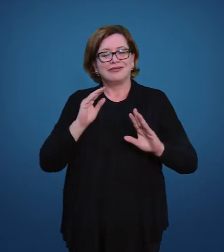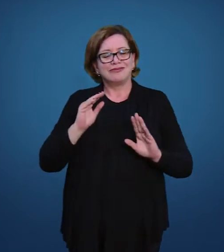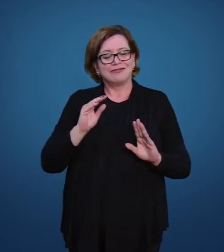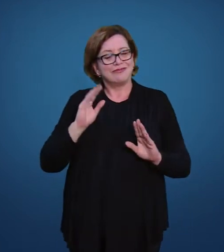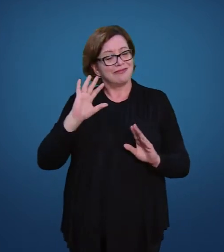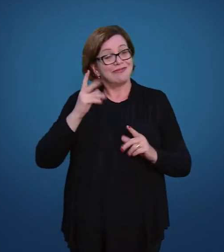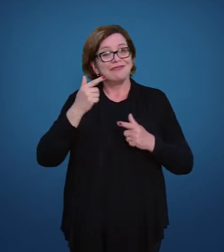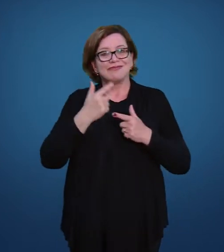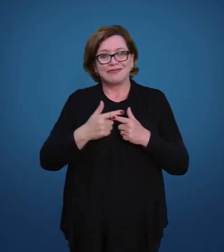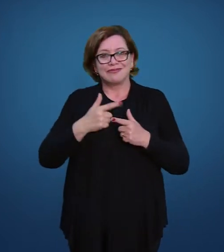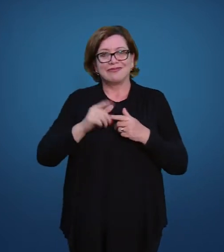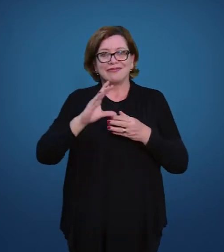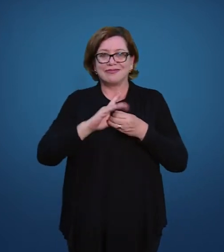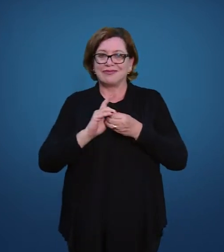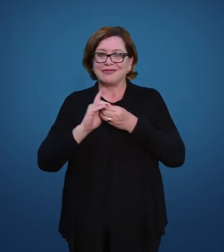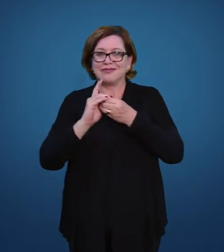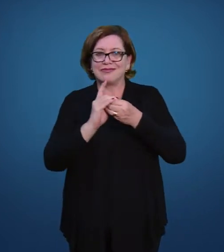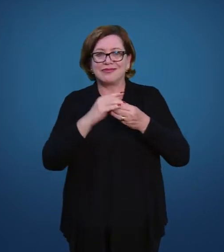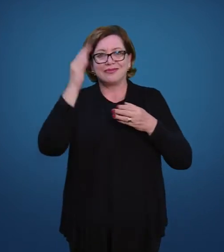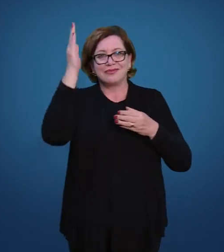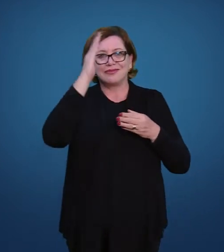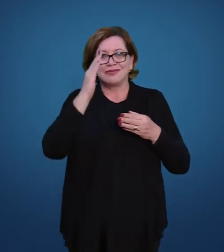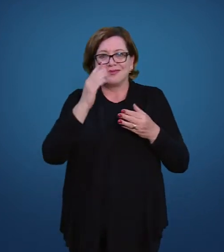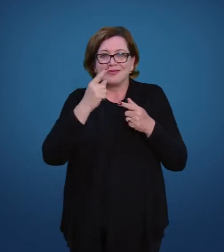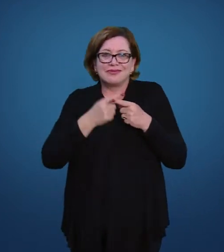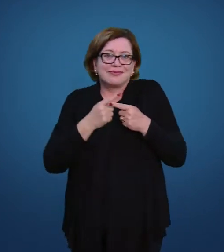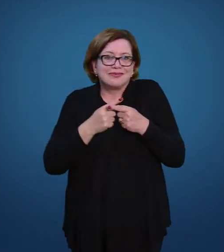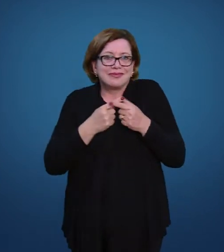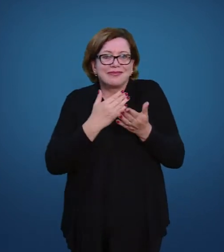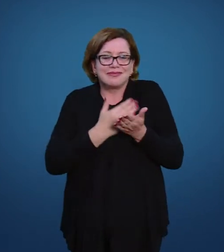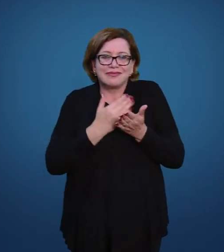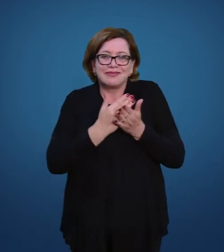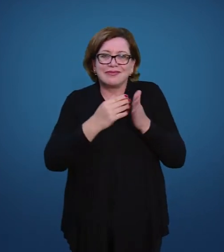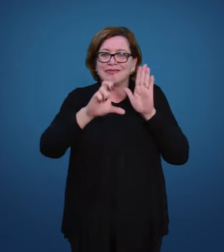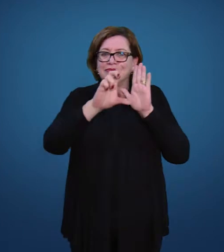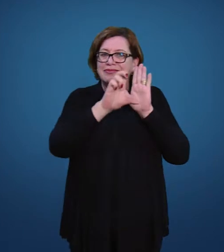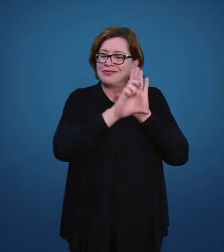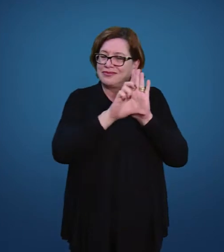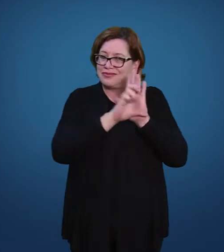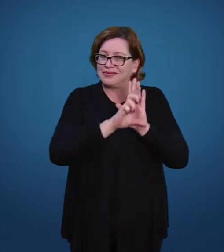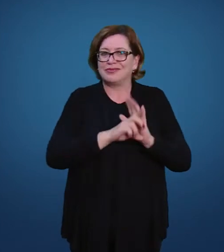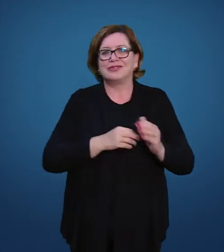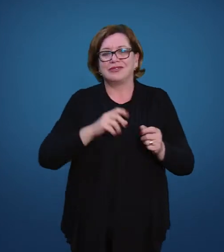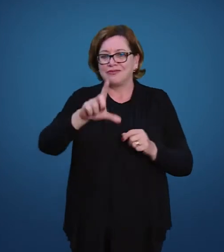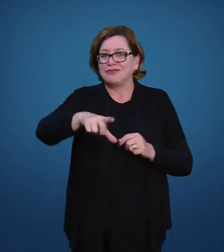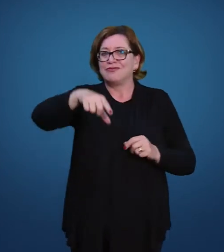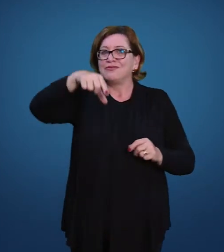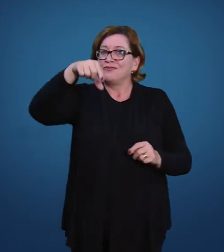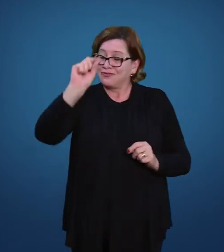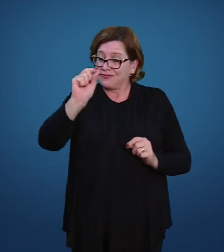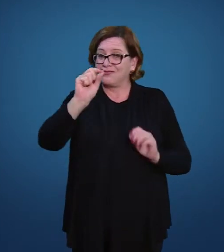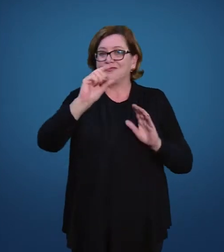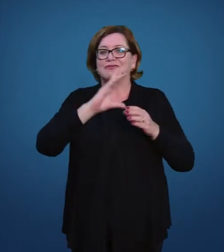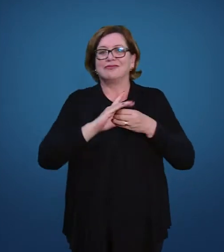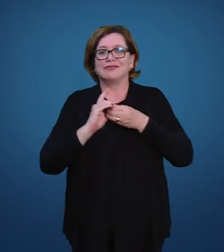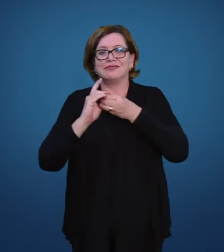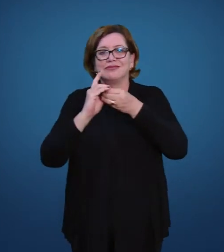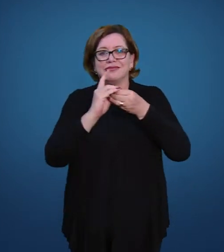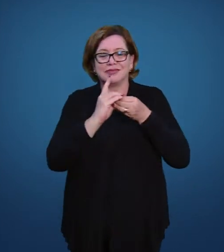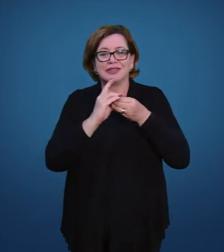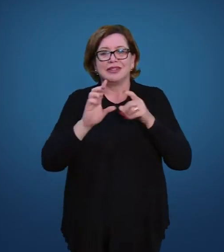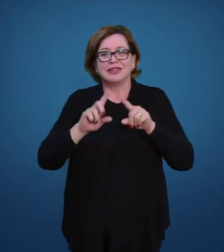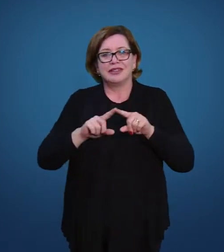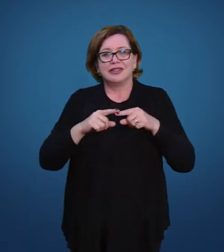democracia estabelecida pela lei, né? Escolhemos esse modelo, mas